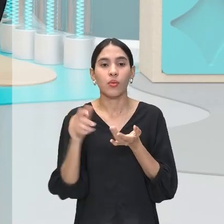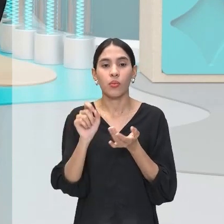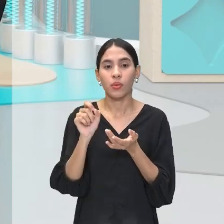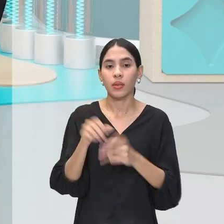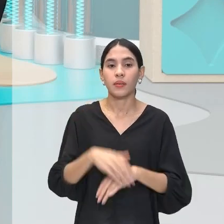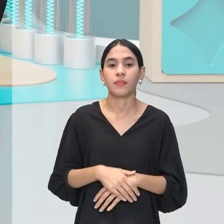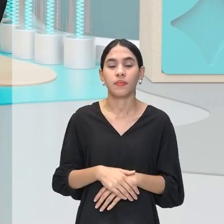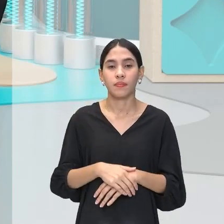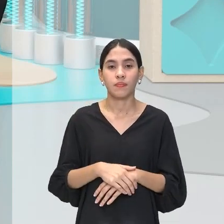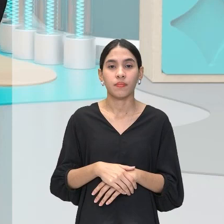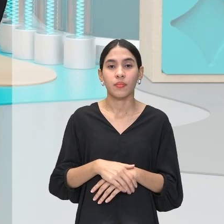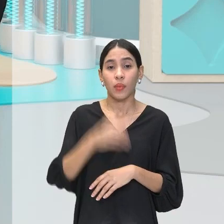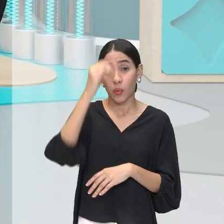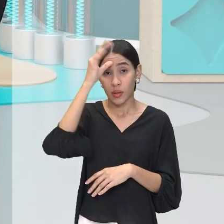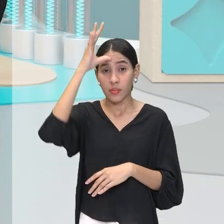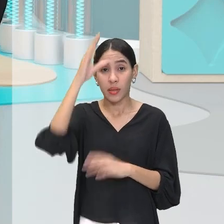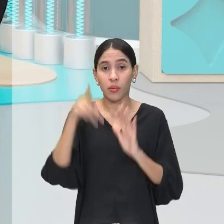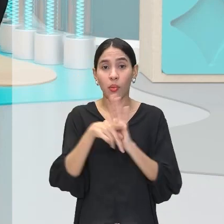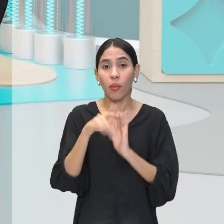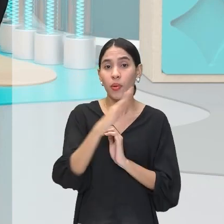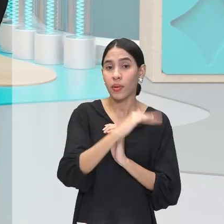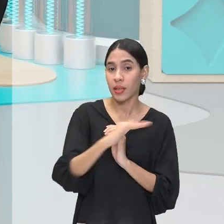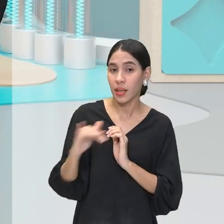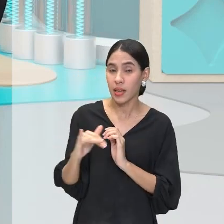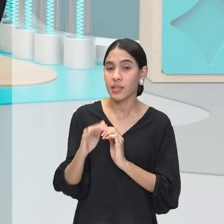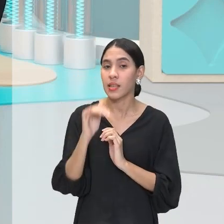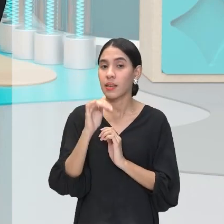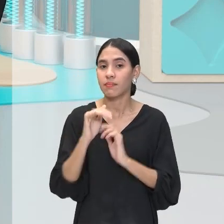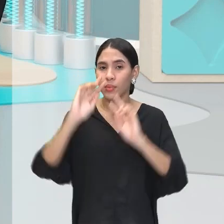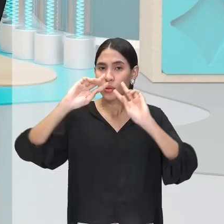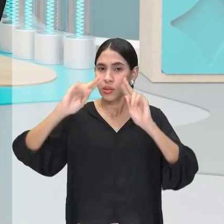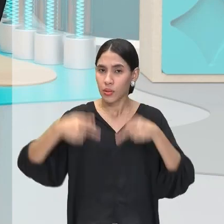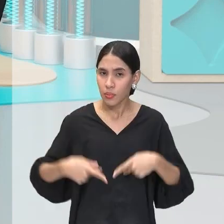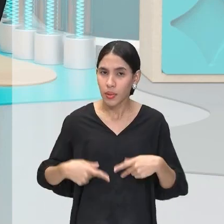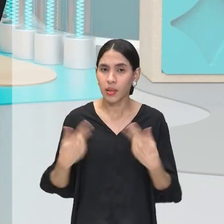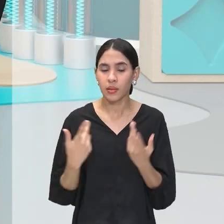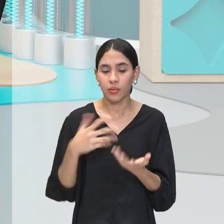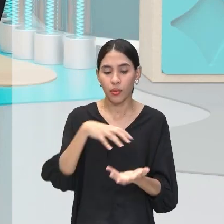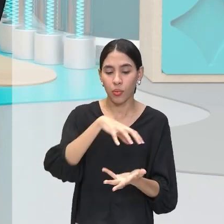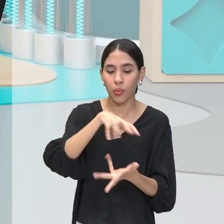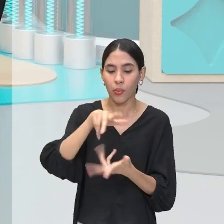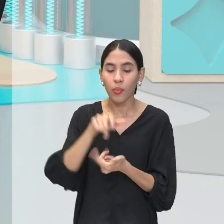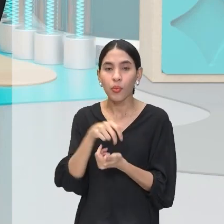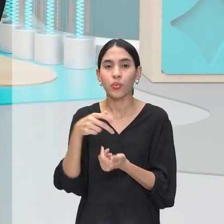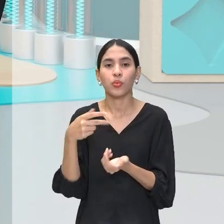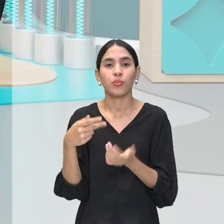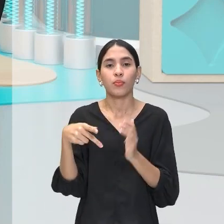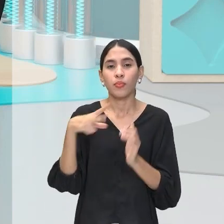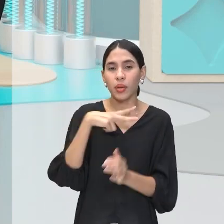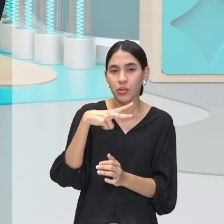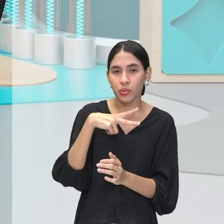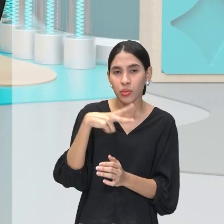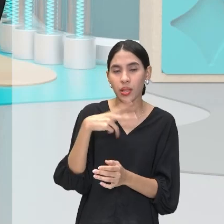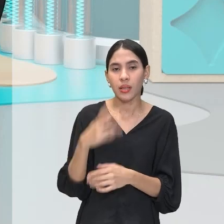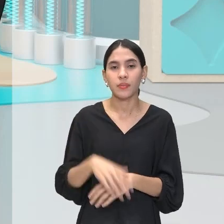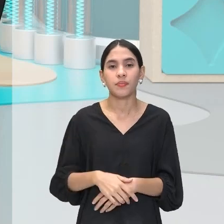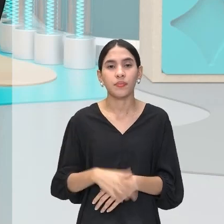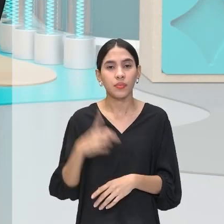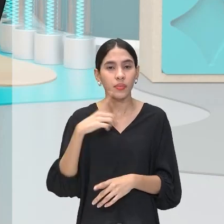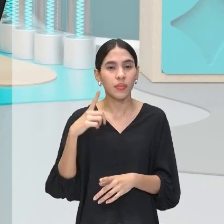de entendimento da criança como um indivíduo com um mundo próprio e, por consequência,